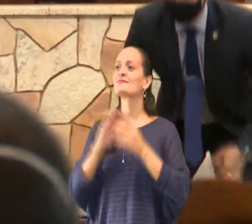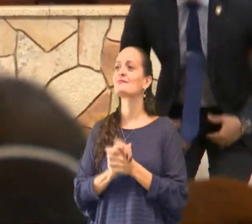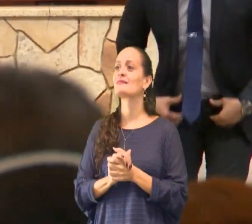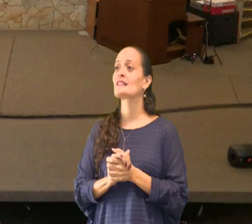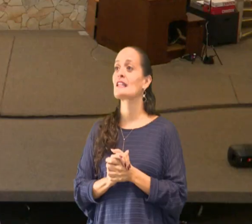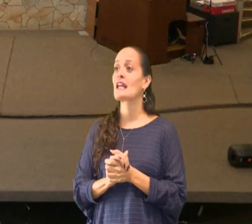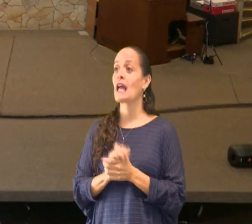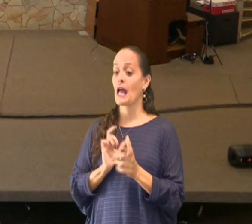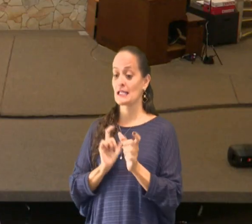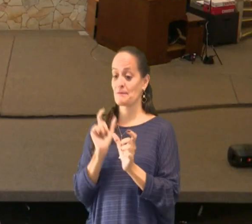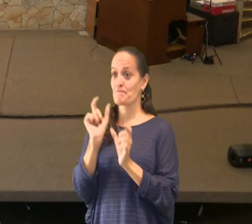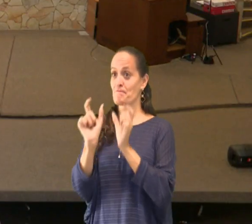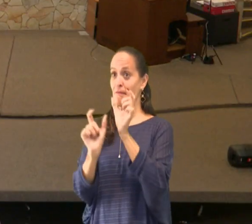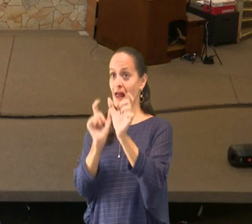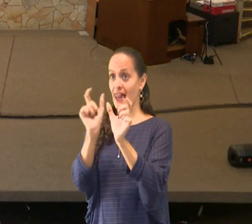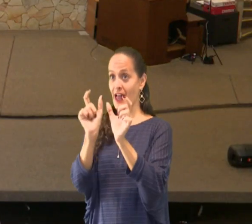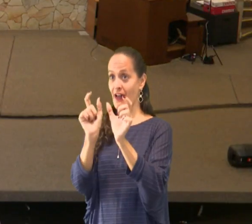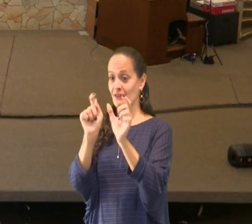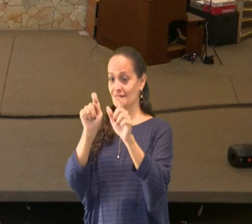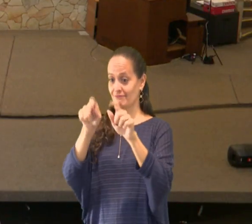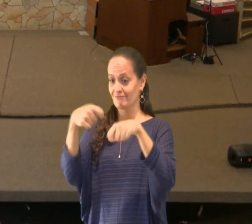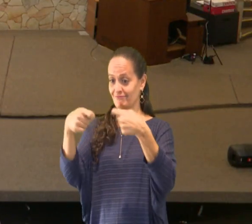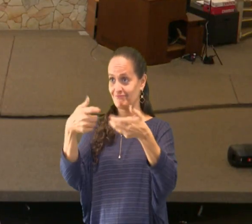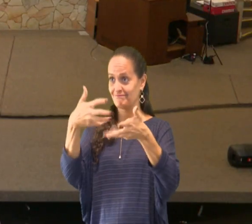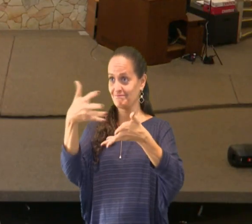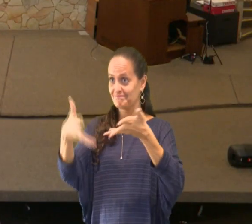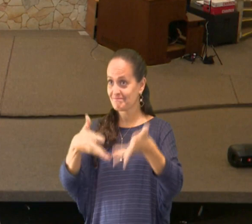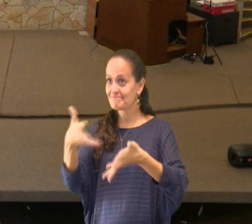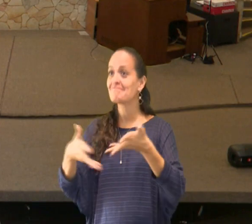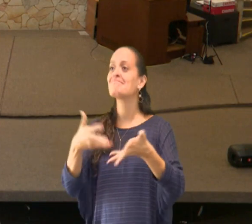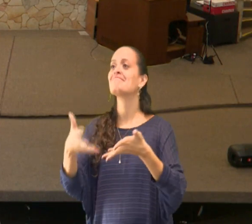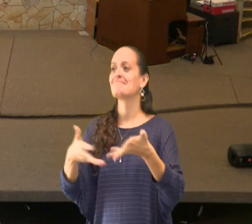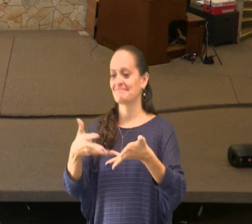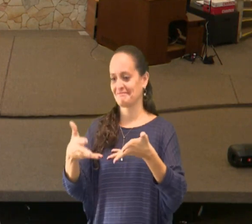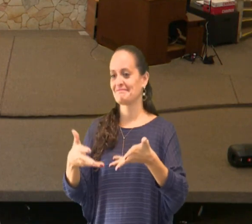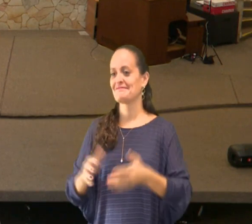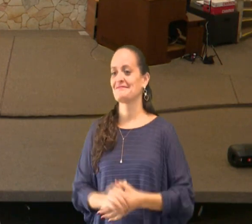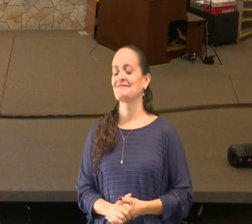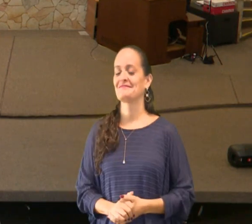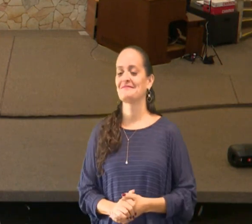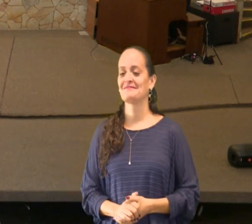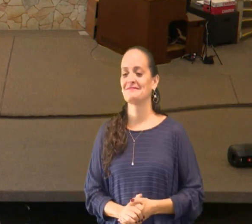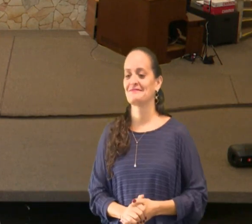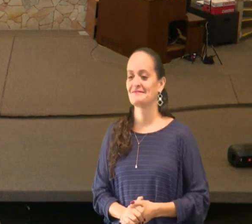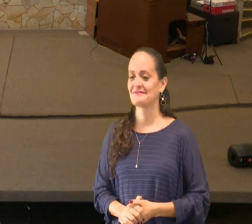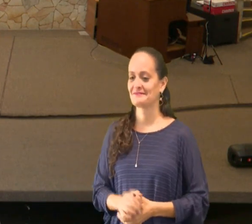meus lábios, este cântico baseado no Salmo 19.